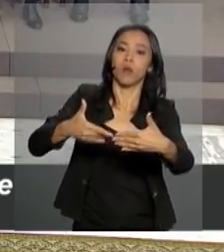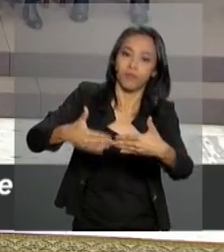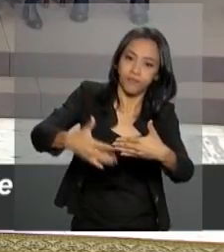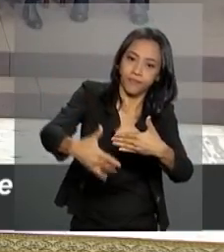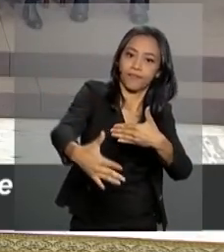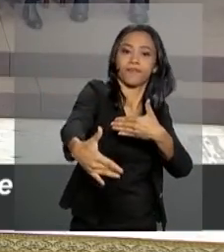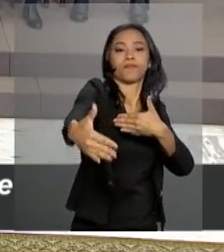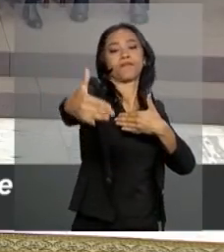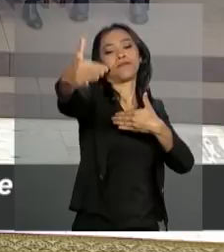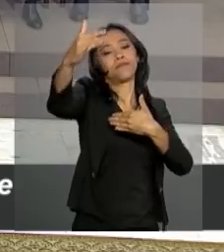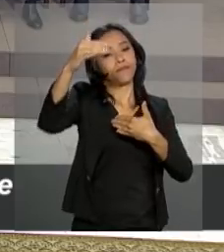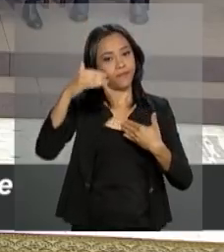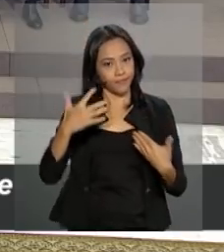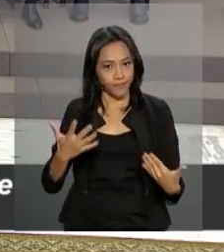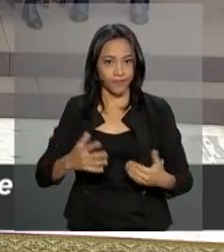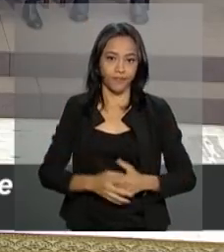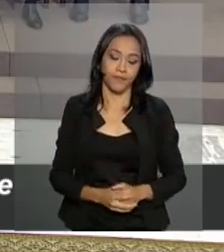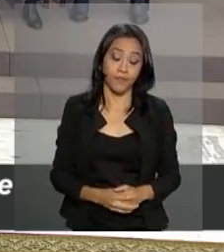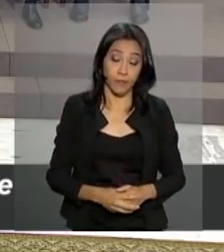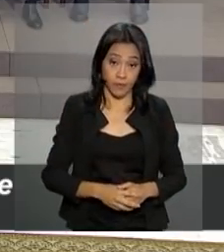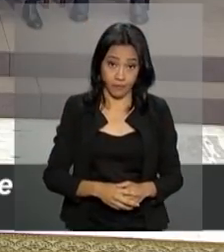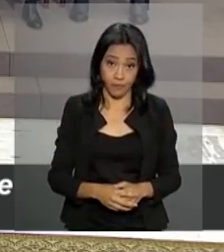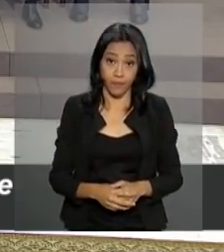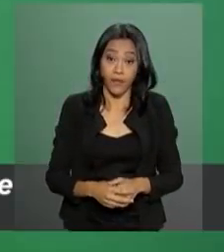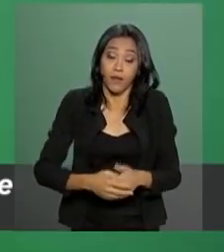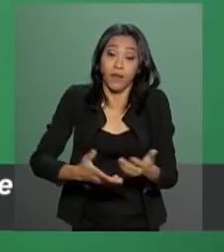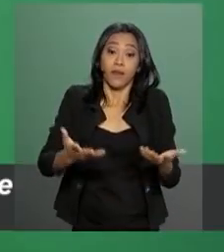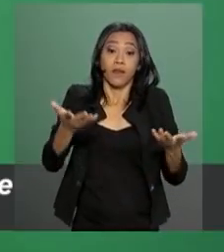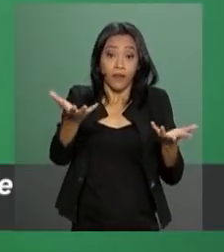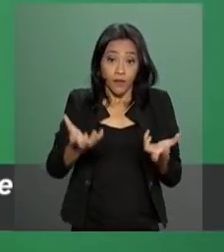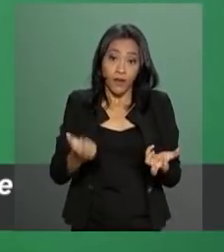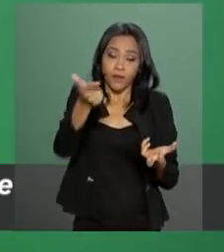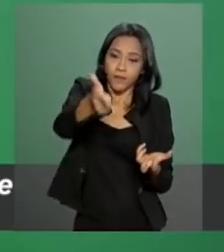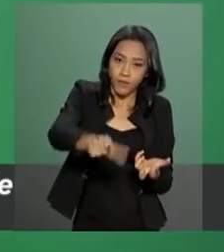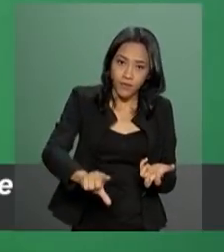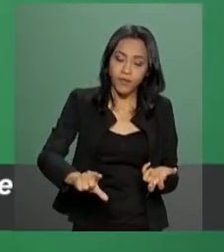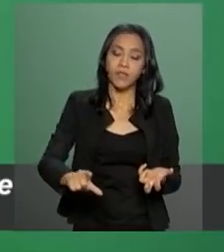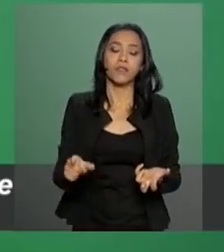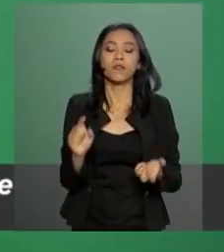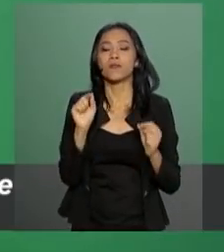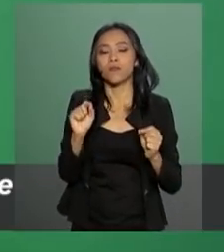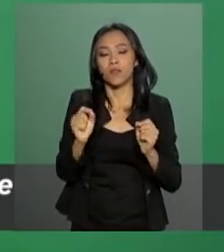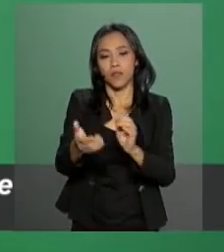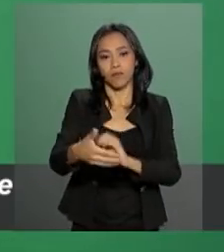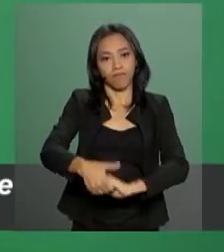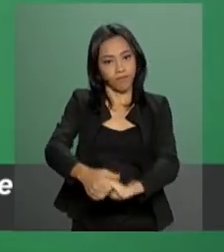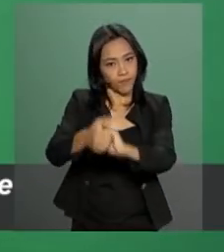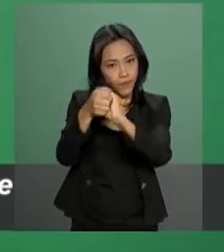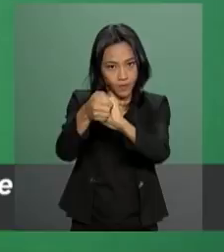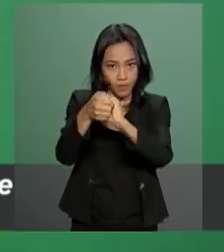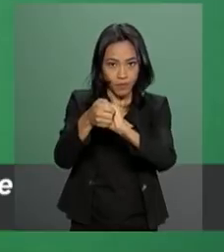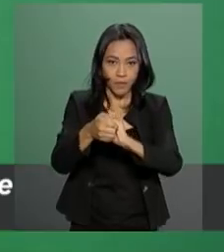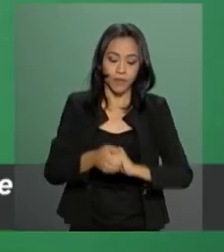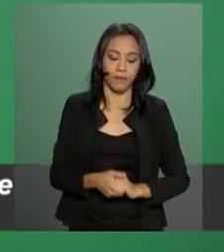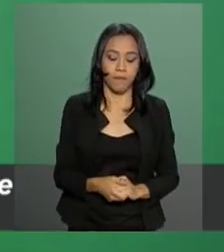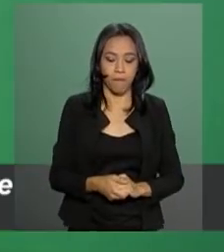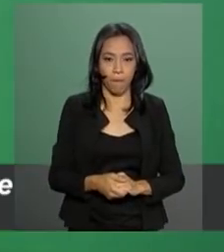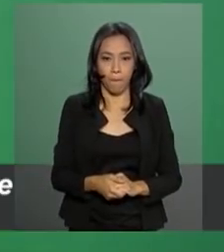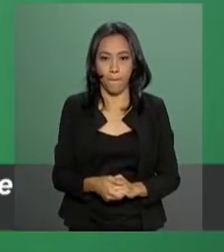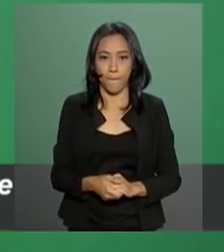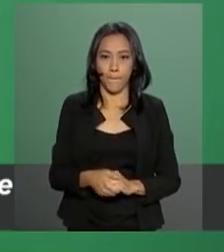longo ao longo do tempo né e quero mais uma vez cumprimentar o o